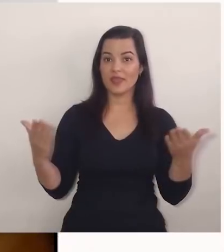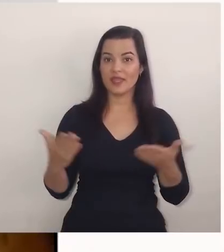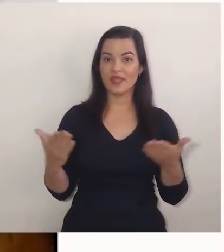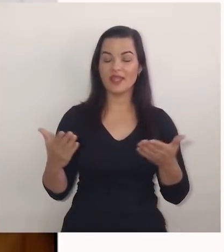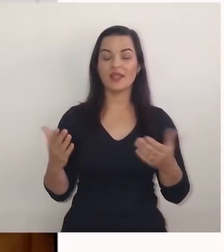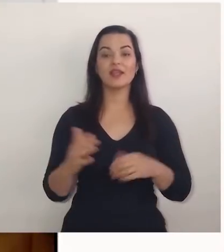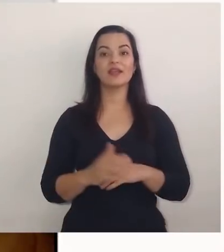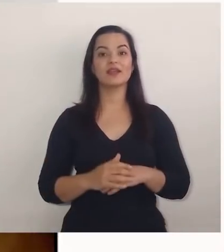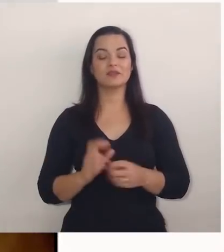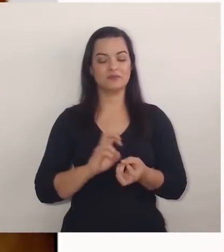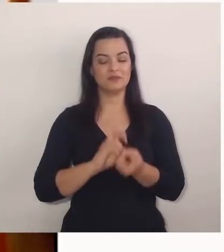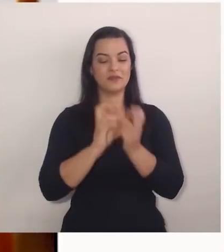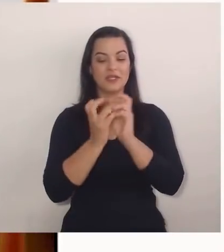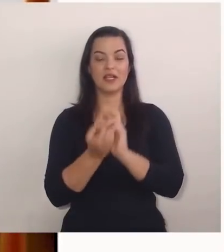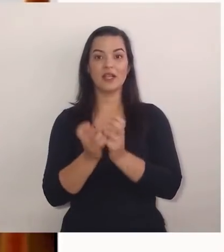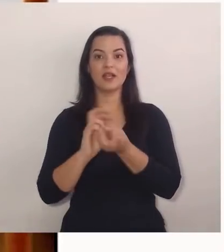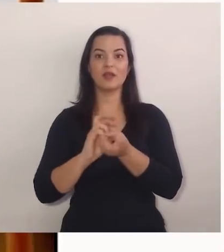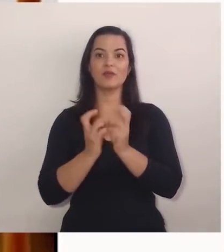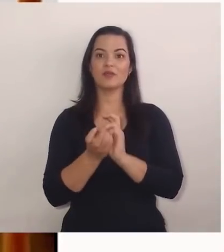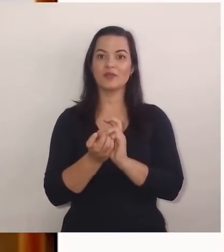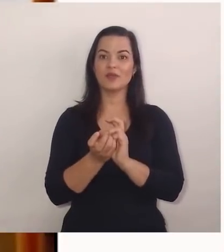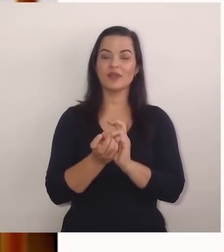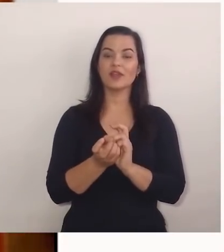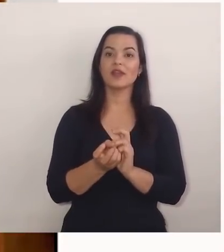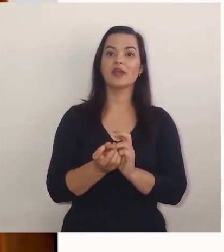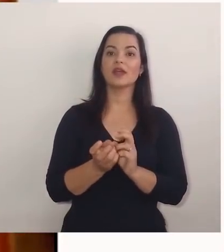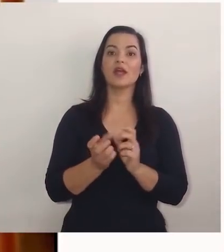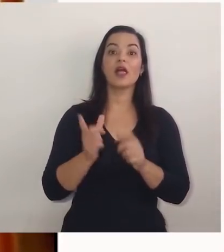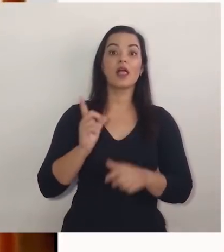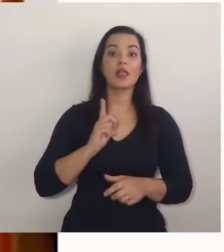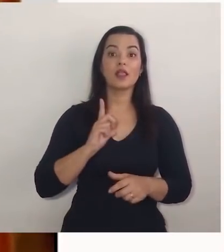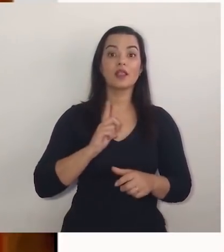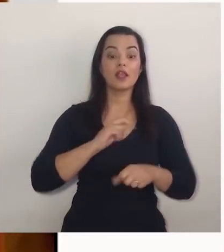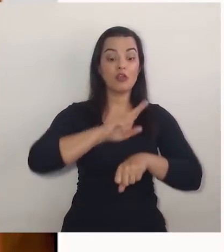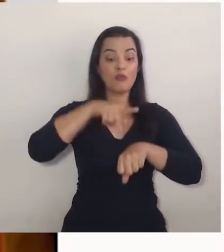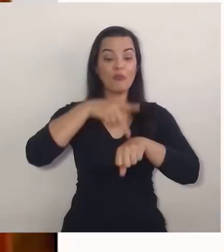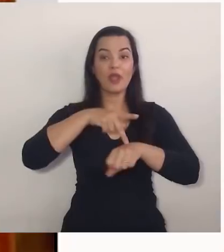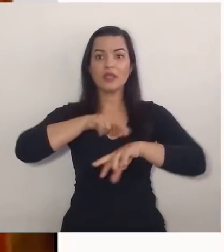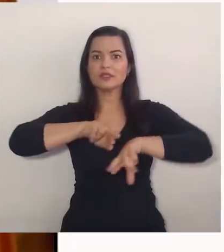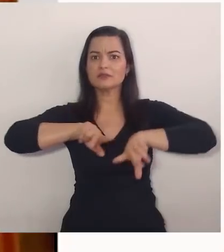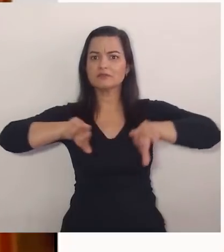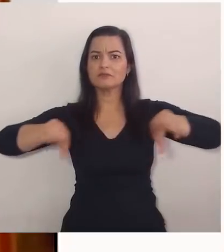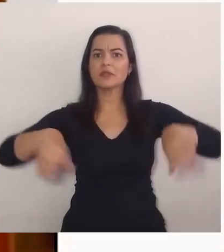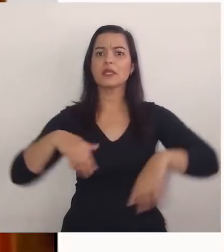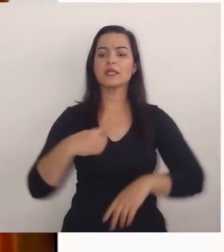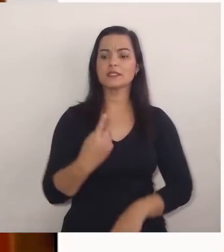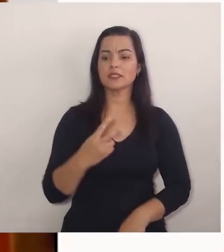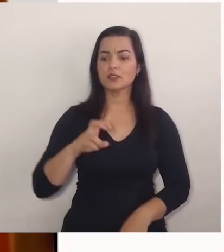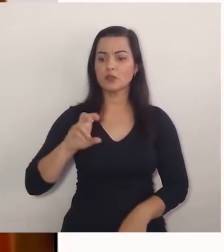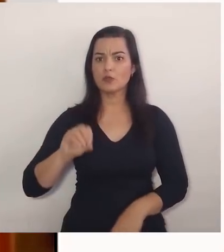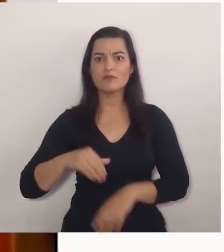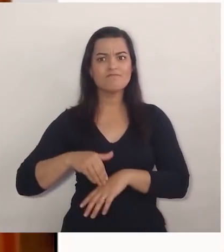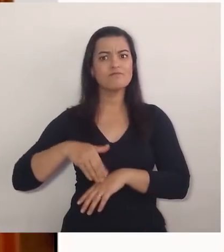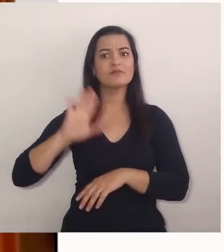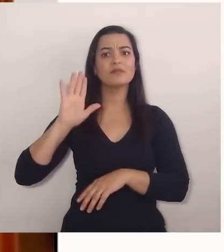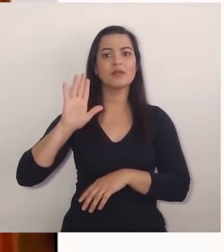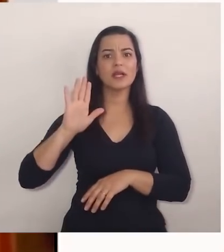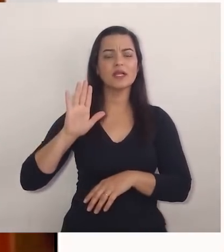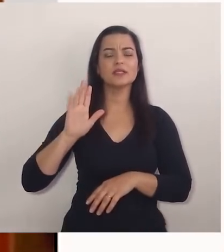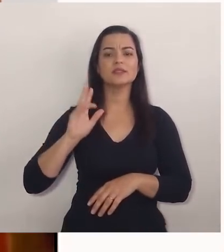Nos dias de hoje, a capoeira está presente em mais de 150 países. Ela é